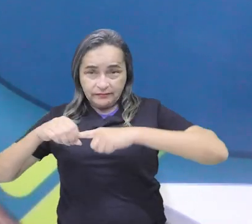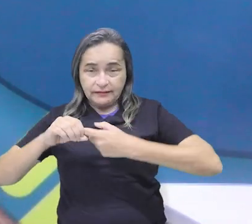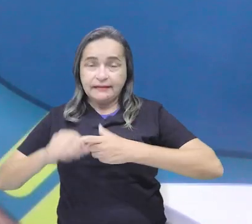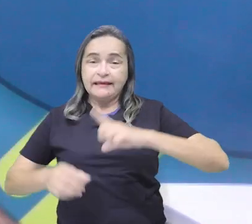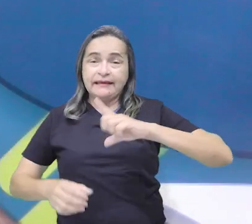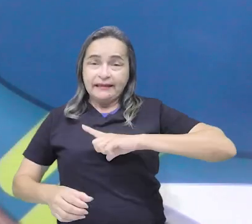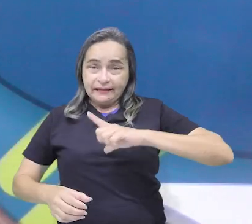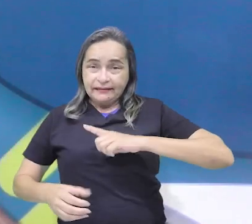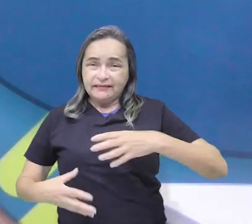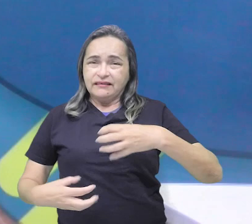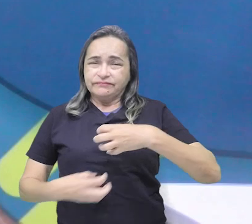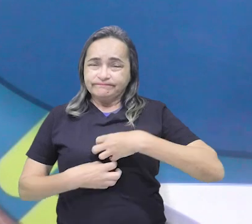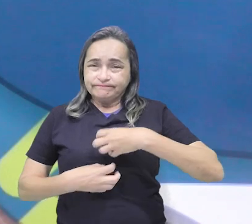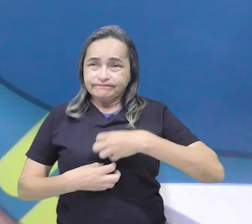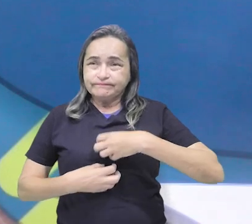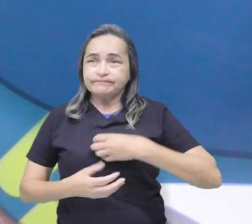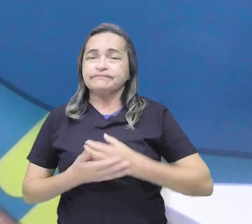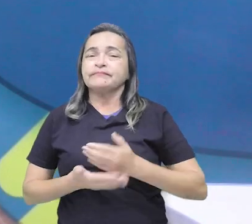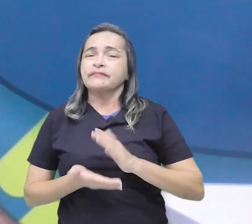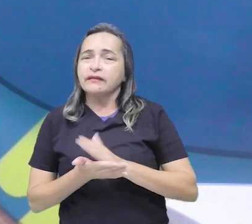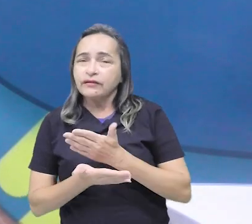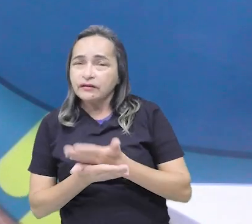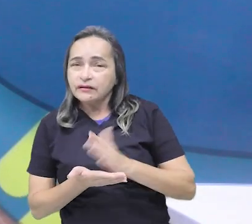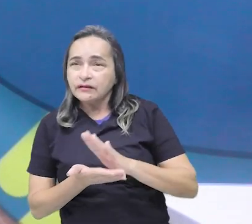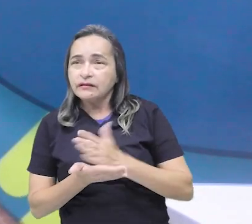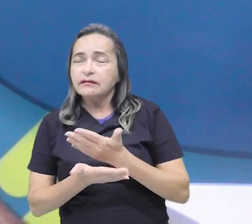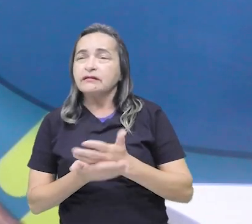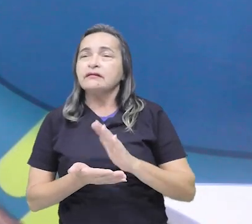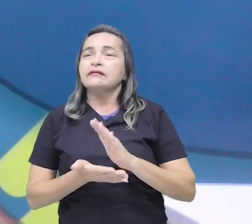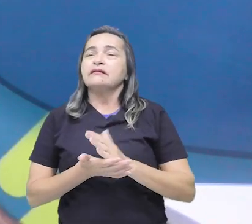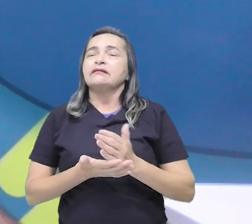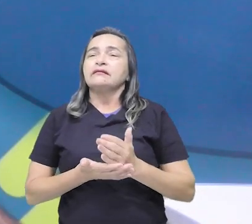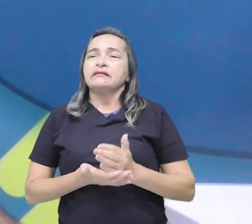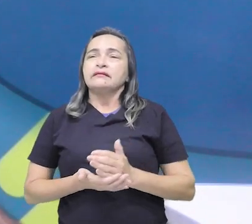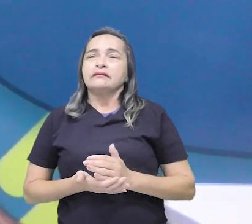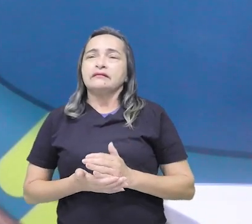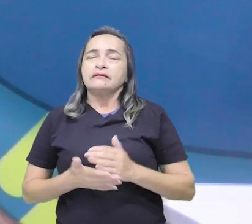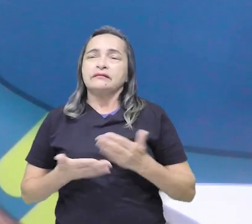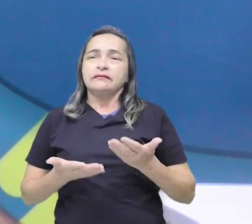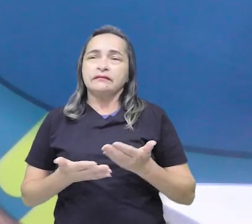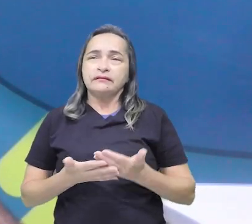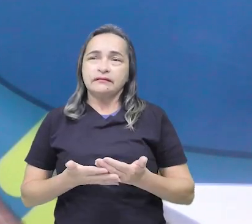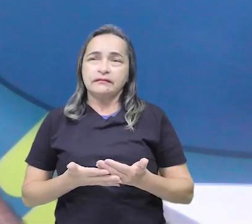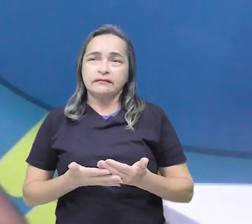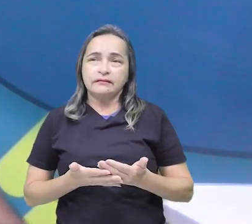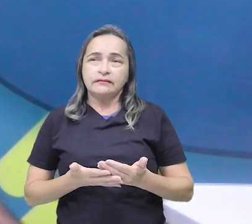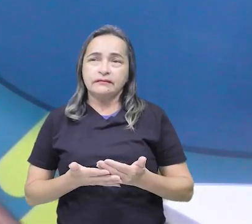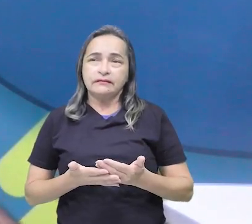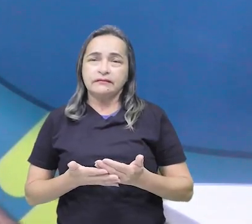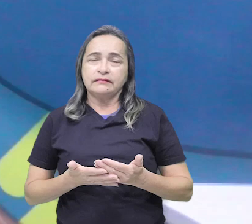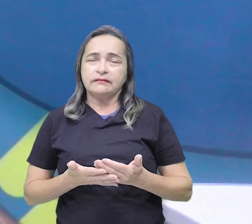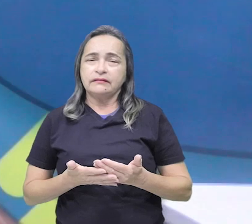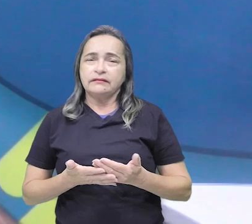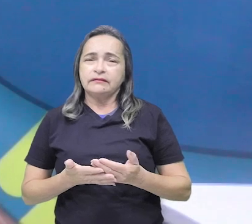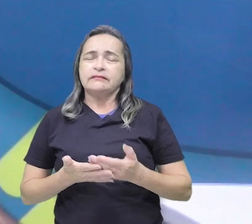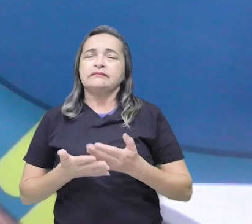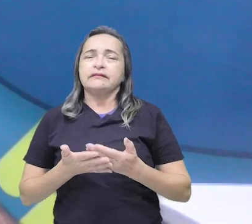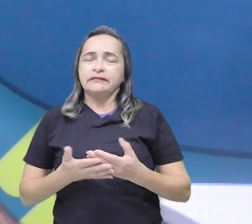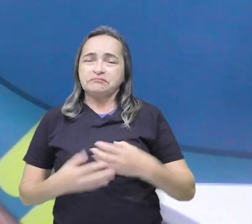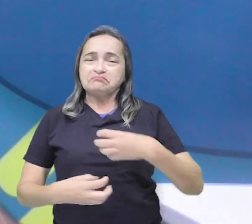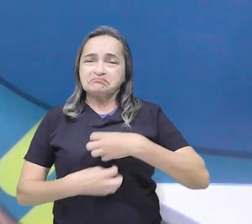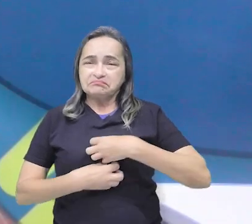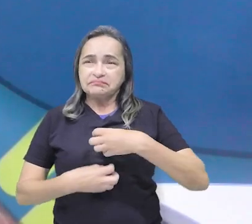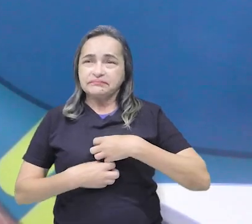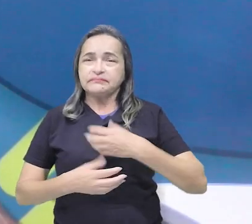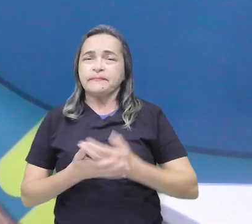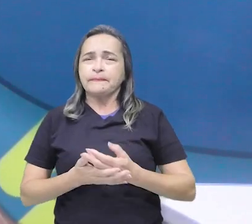Marcelo, que quando ele é presente no organismo masculino, ele dá alguns sinais que